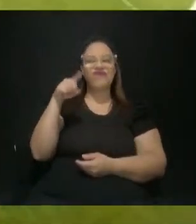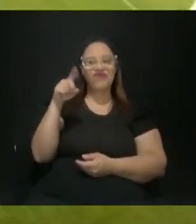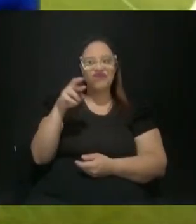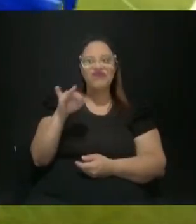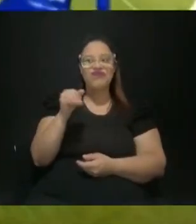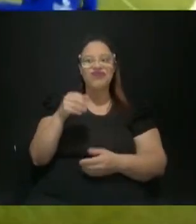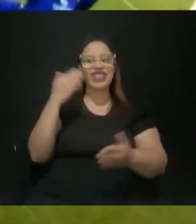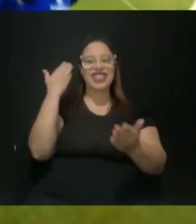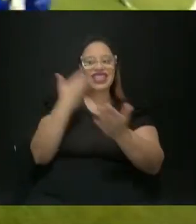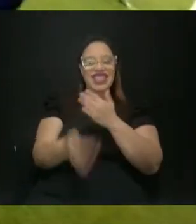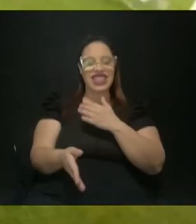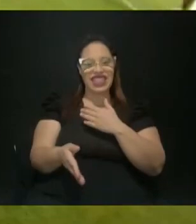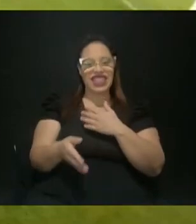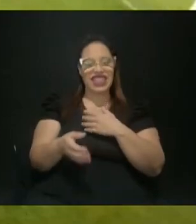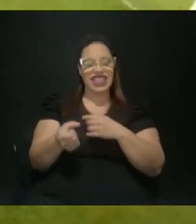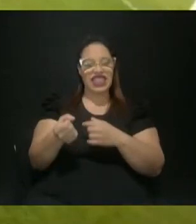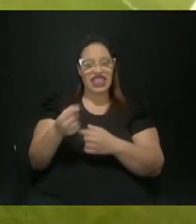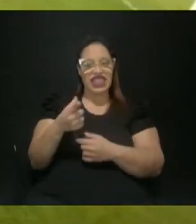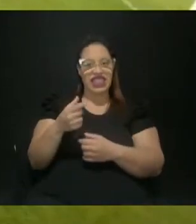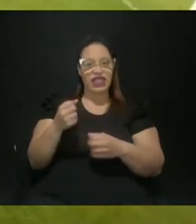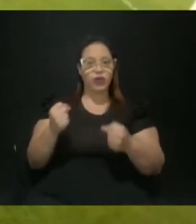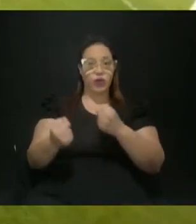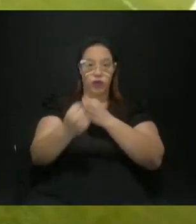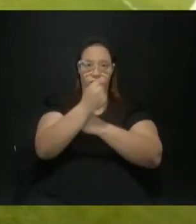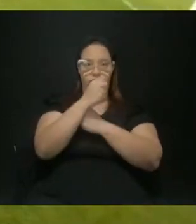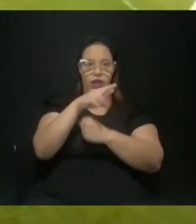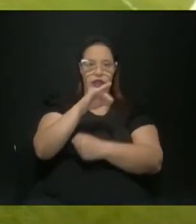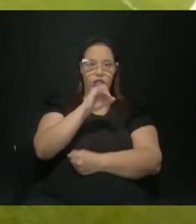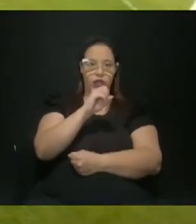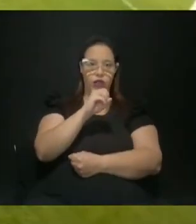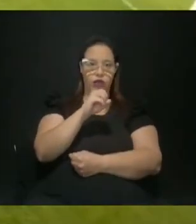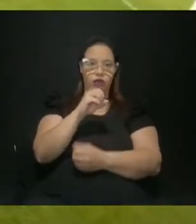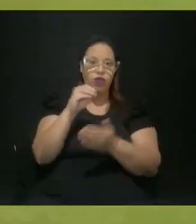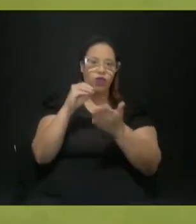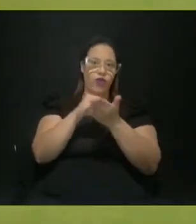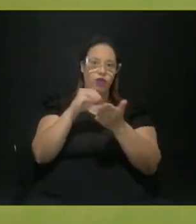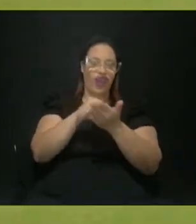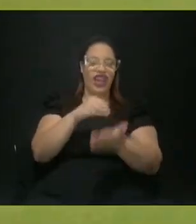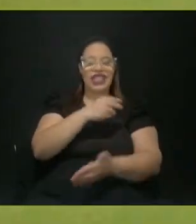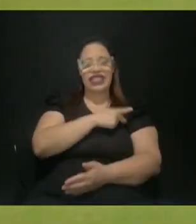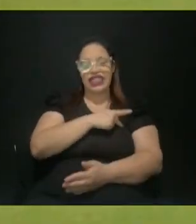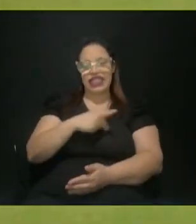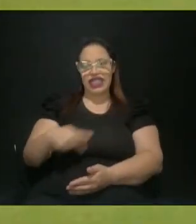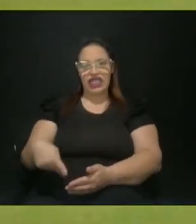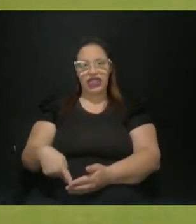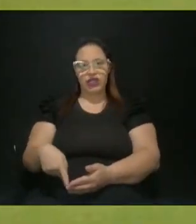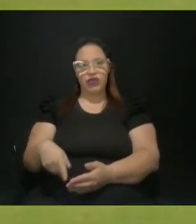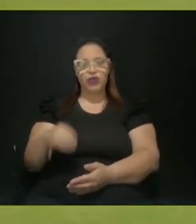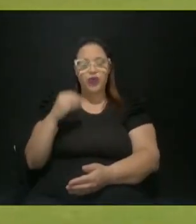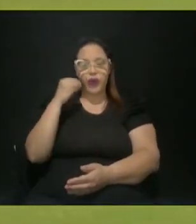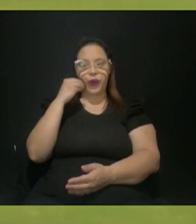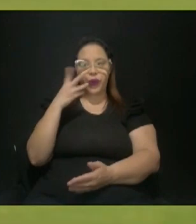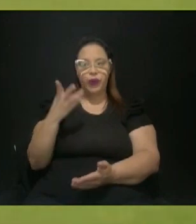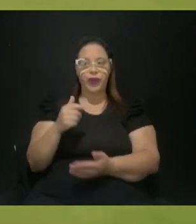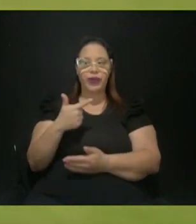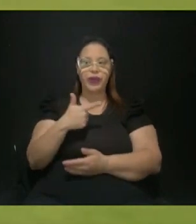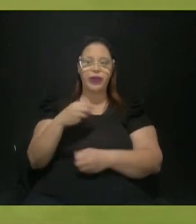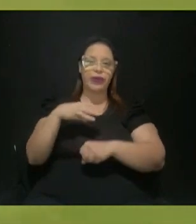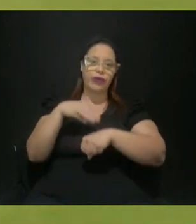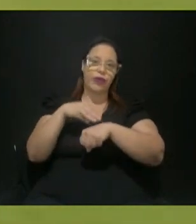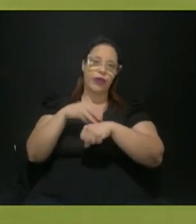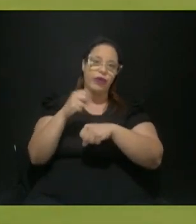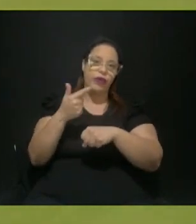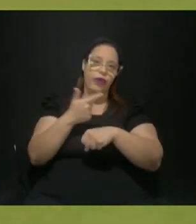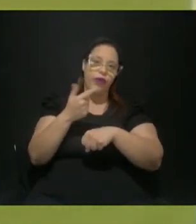gol. Defesa de Marcão e falha do pontepretano que chutou fraco. Até que aos 2 minutos do segundo tempo,